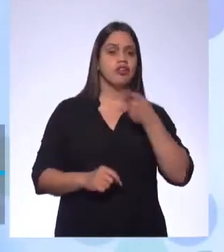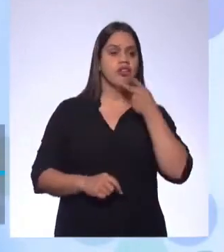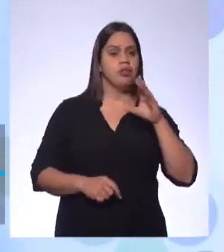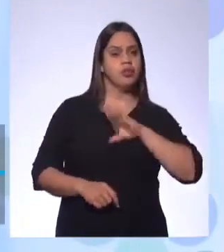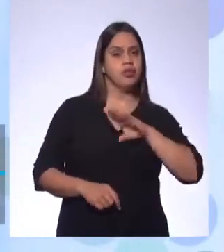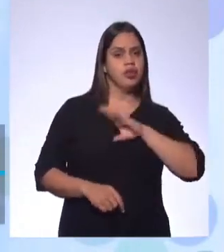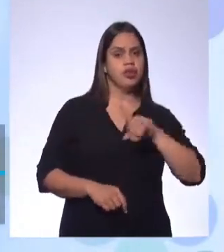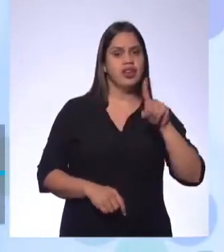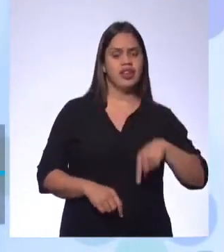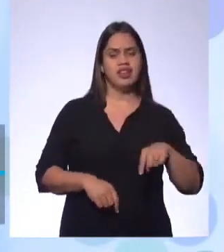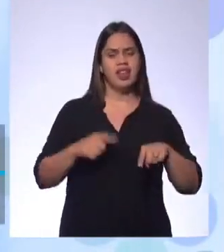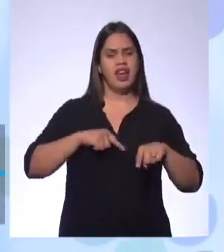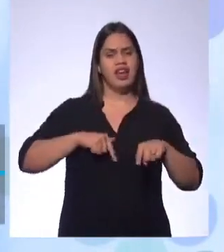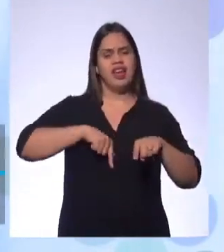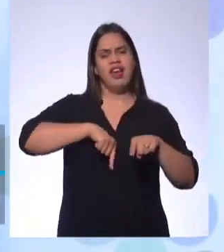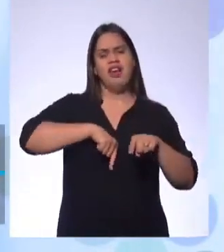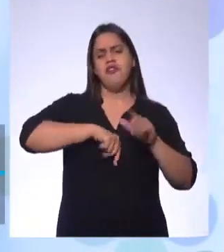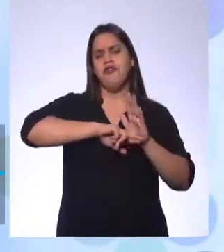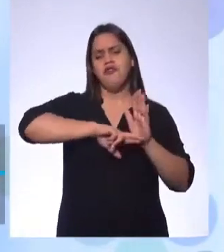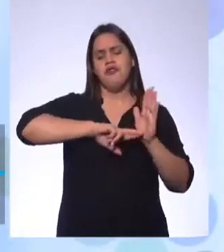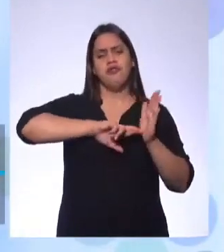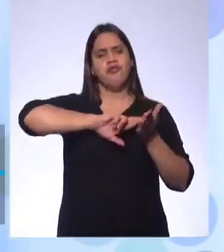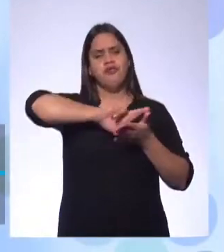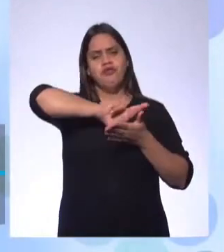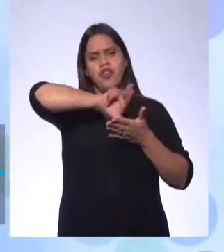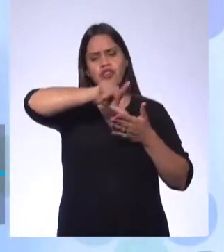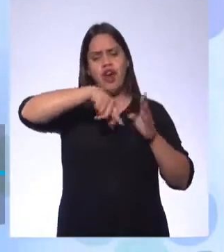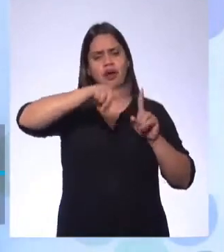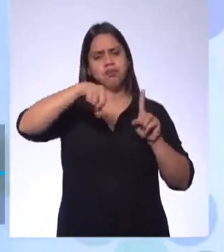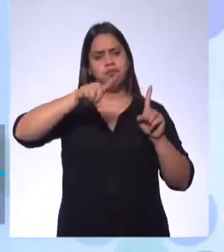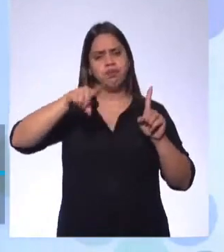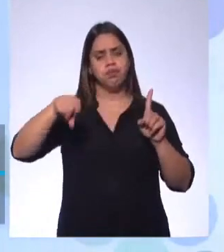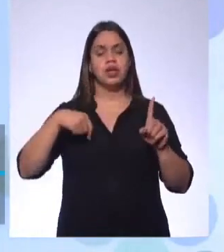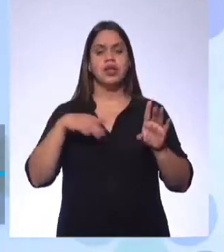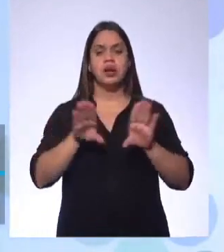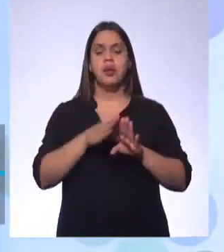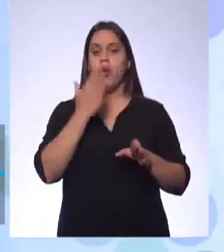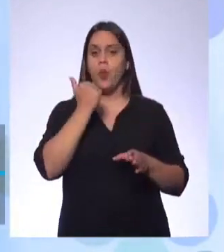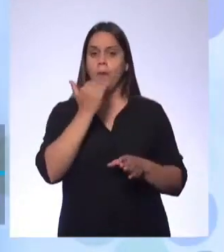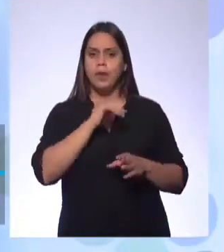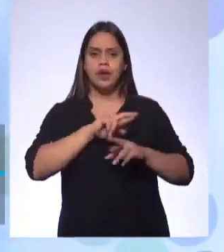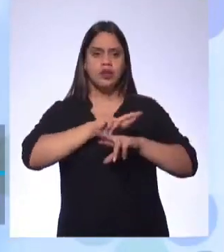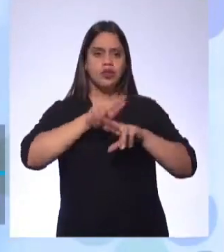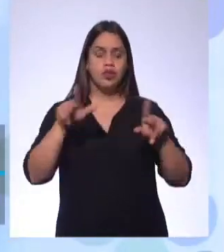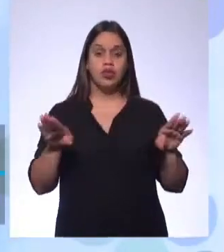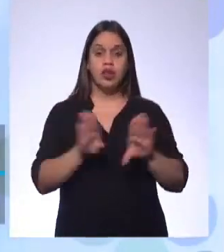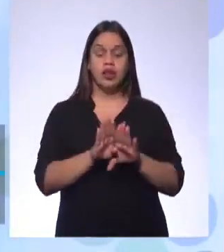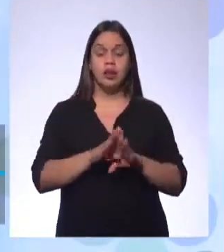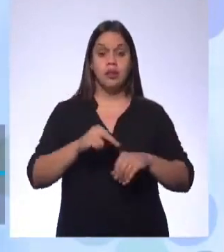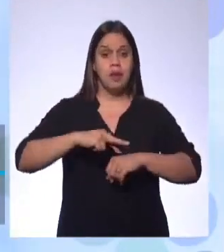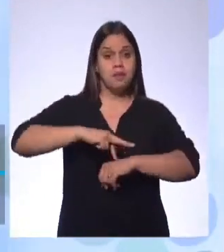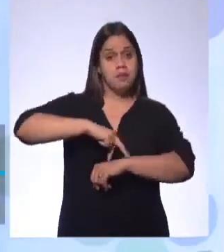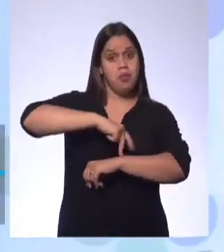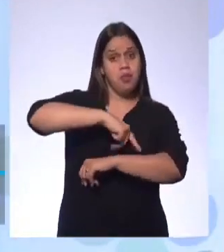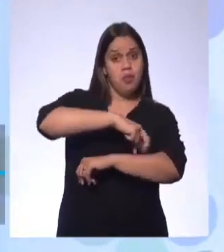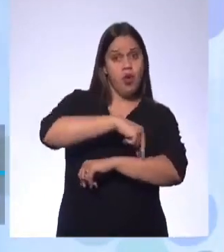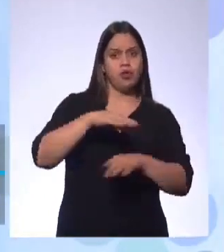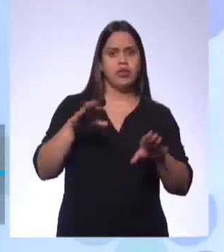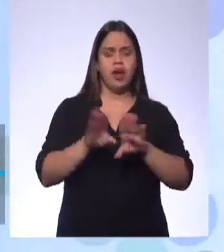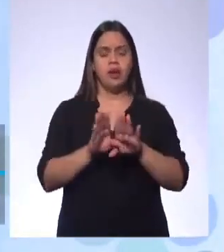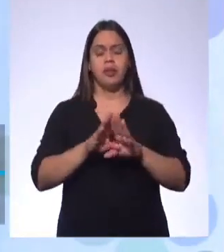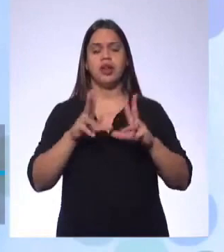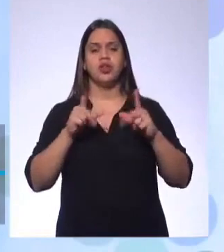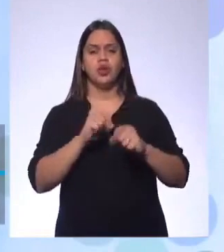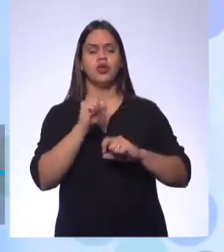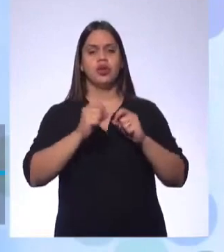portuguesa e suas variações, elas são tão mágicas, né? A nossa gastronomia, a moda, então assim, as